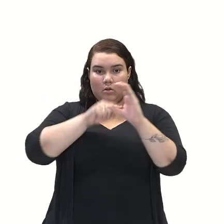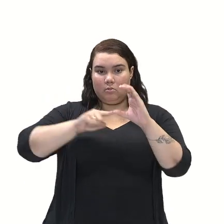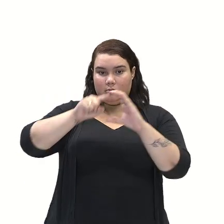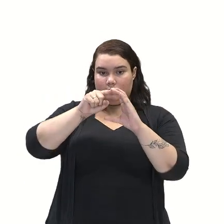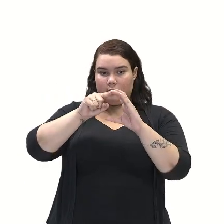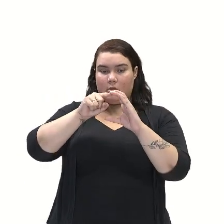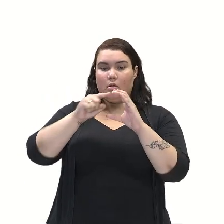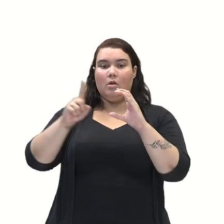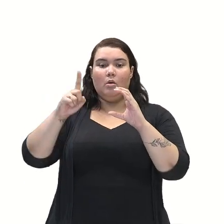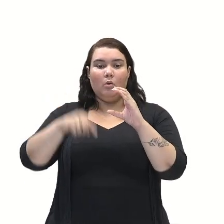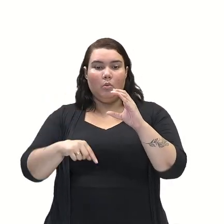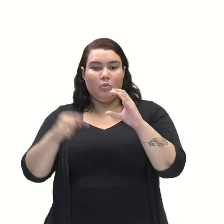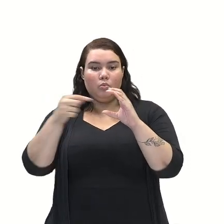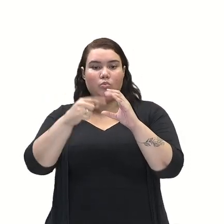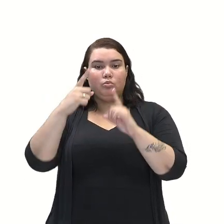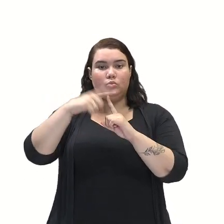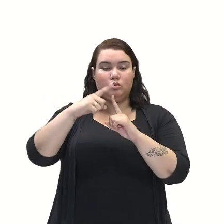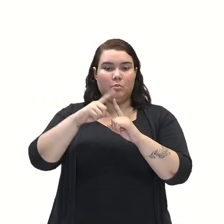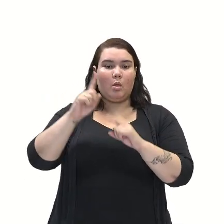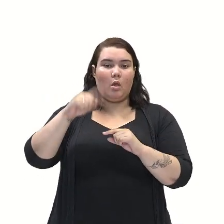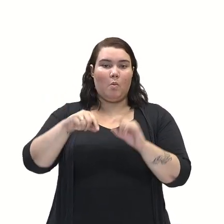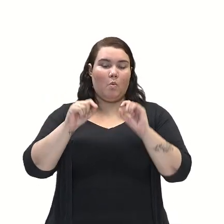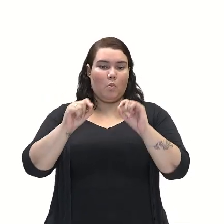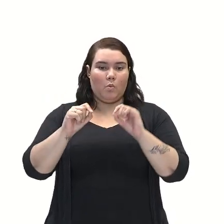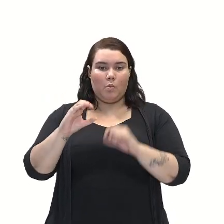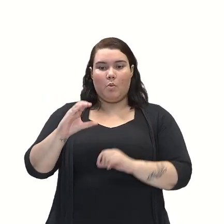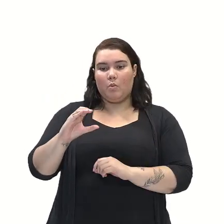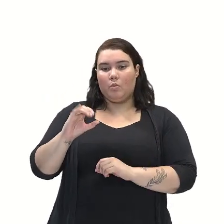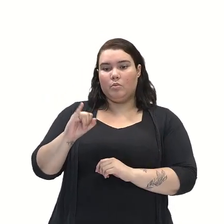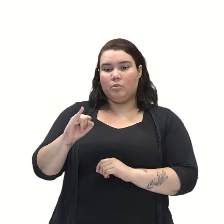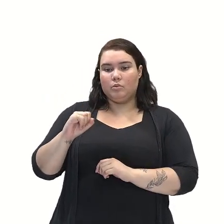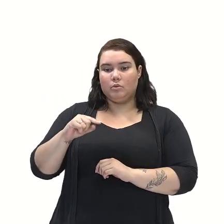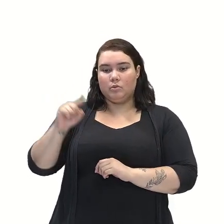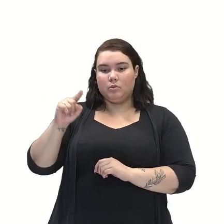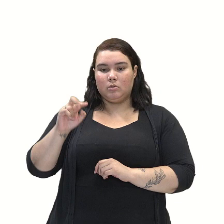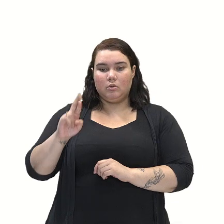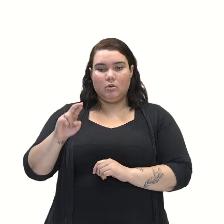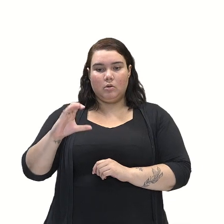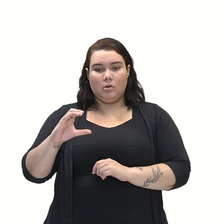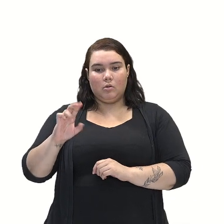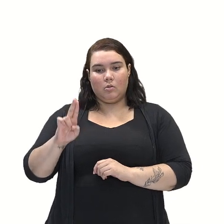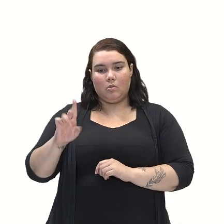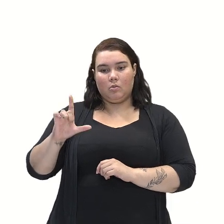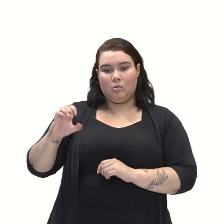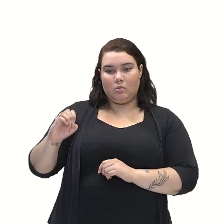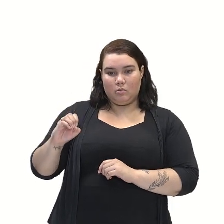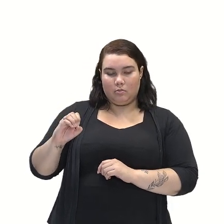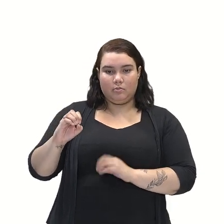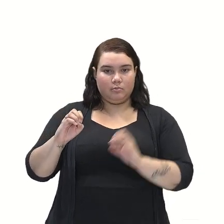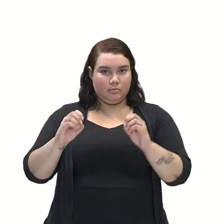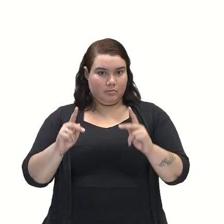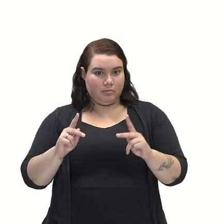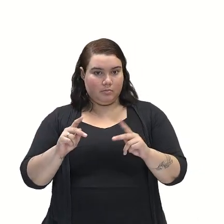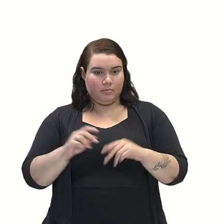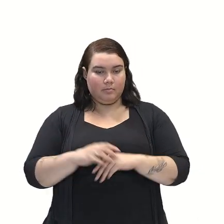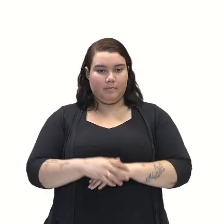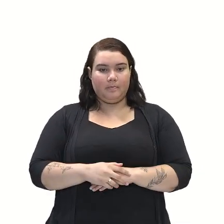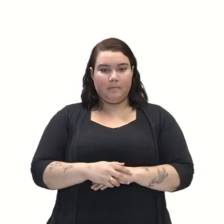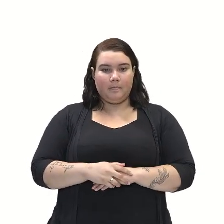cerca, ela é o quê? Ela é o círculo, beleza. E